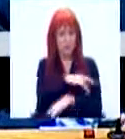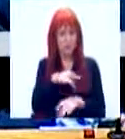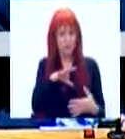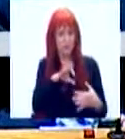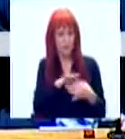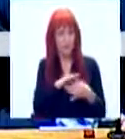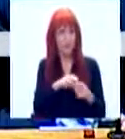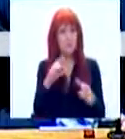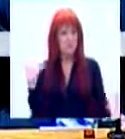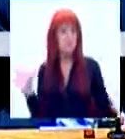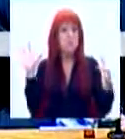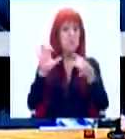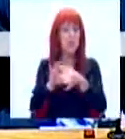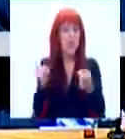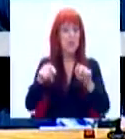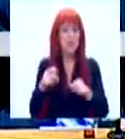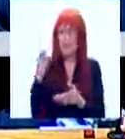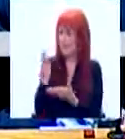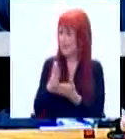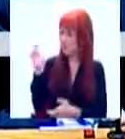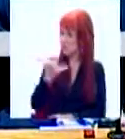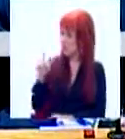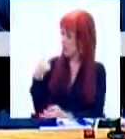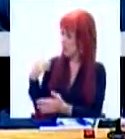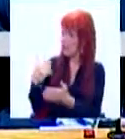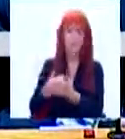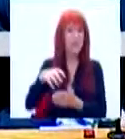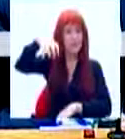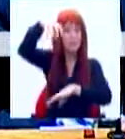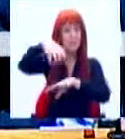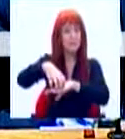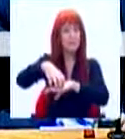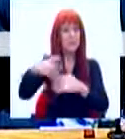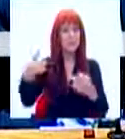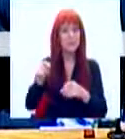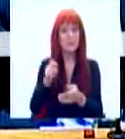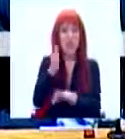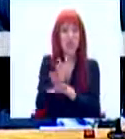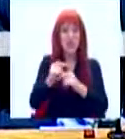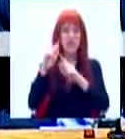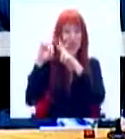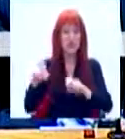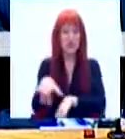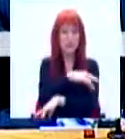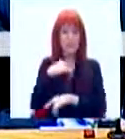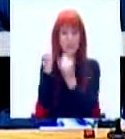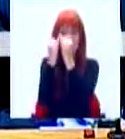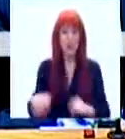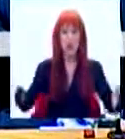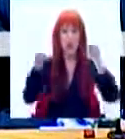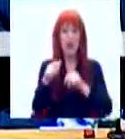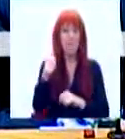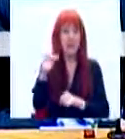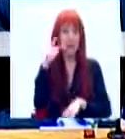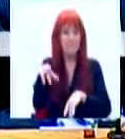e que está associado também desde julho passado à instalação da Agência de Investigação Clínica e Inovação